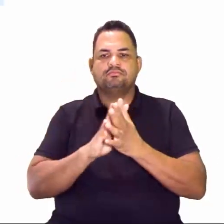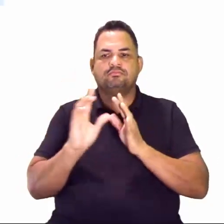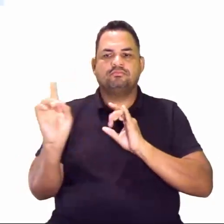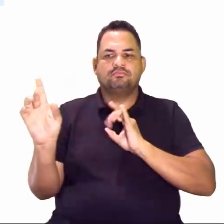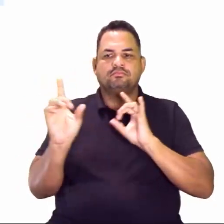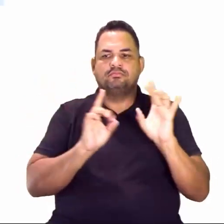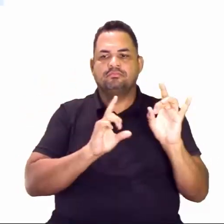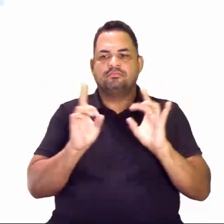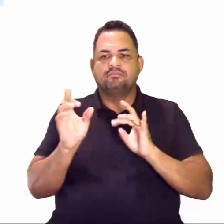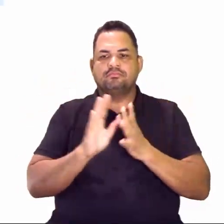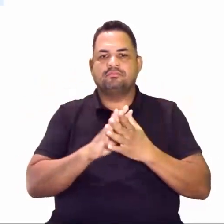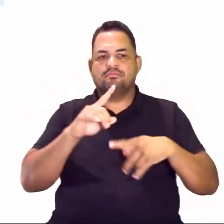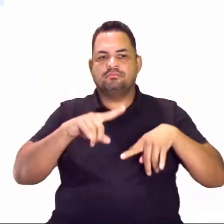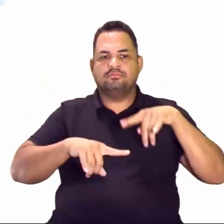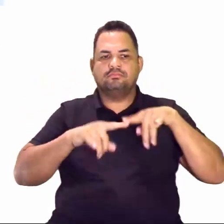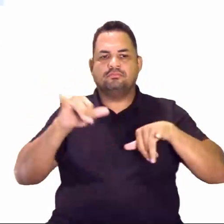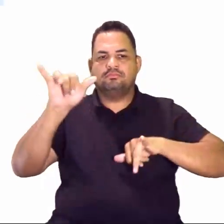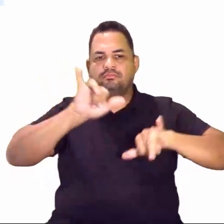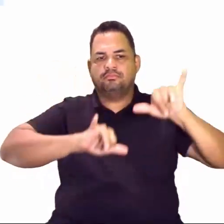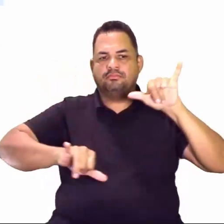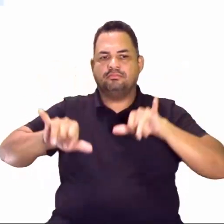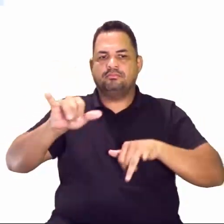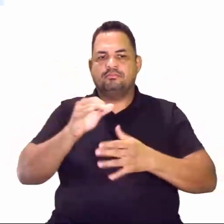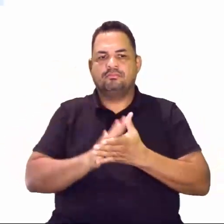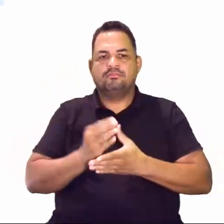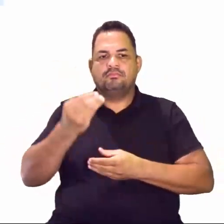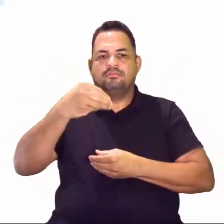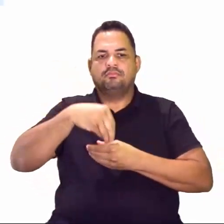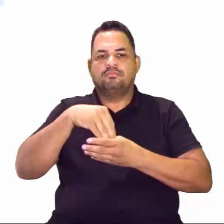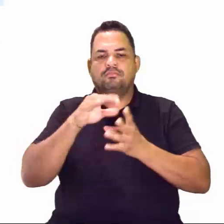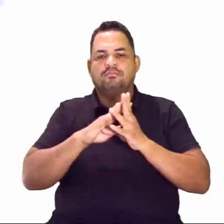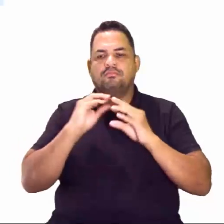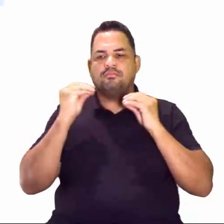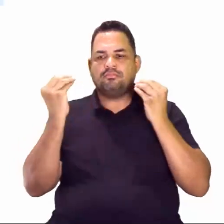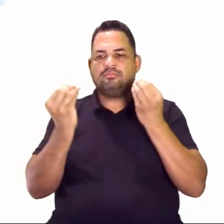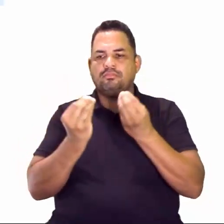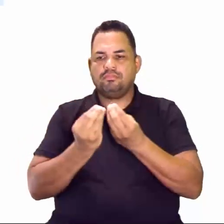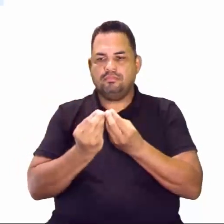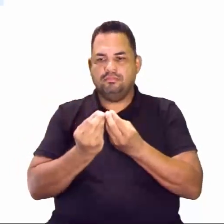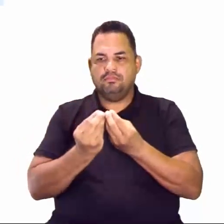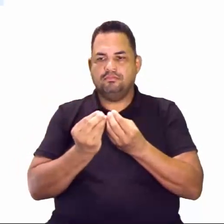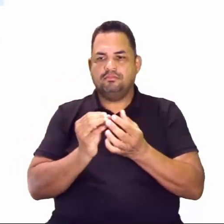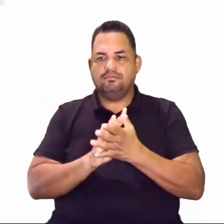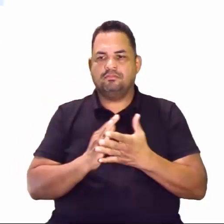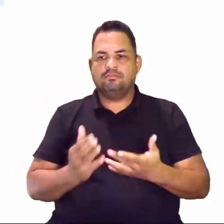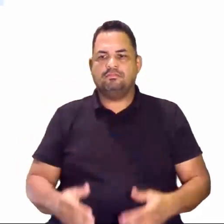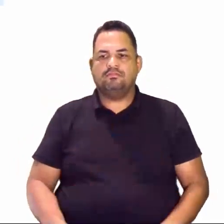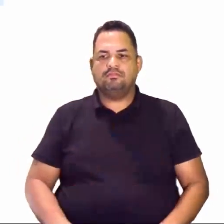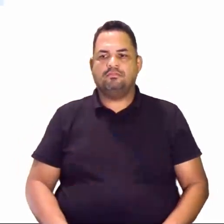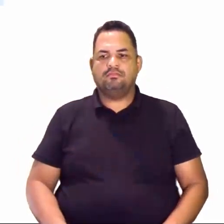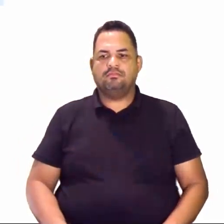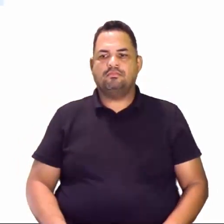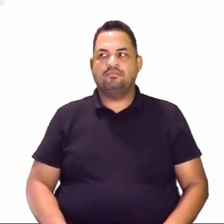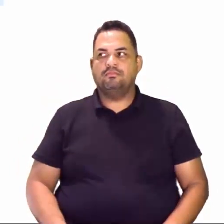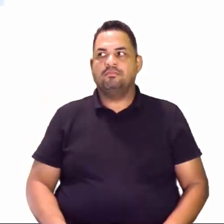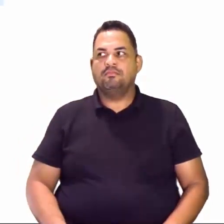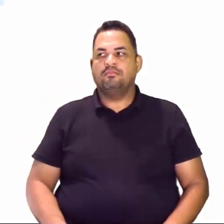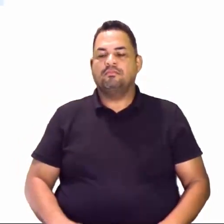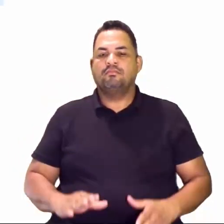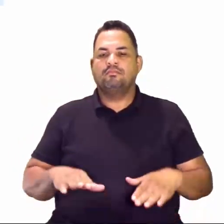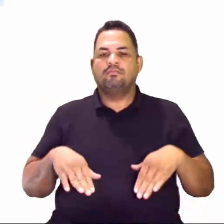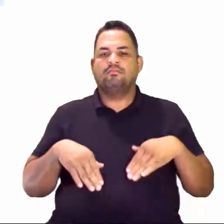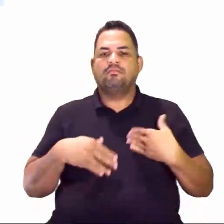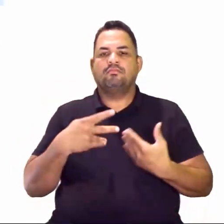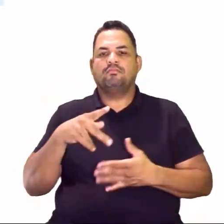massa de cada elemento químico que se encontra naquela substância, na fórmula da substância. E quando se fala